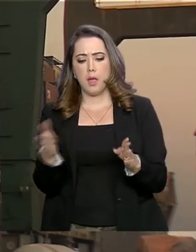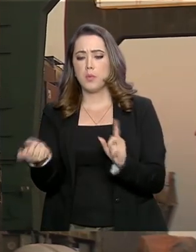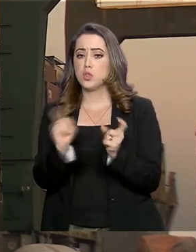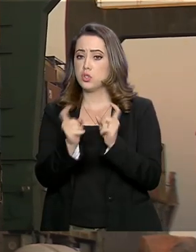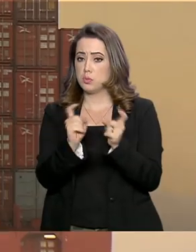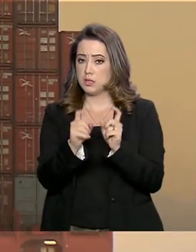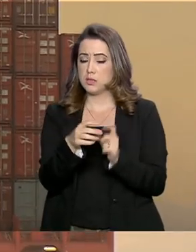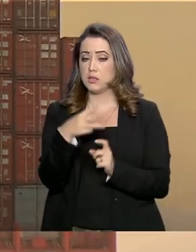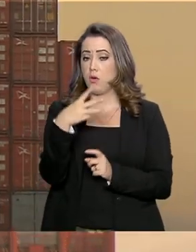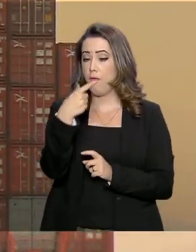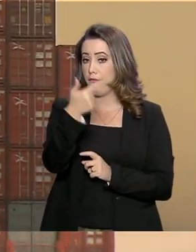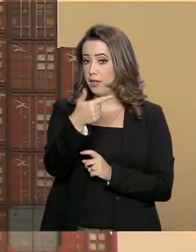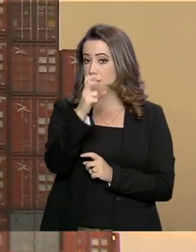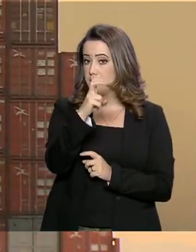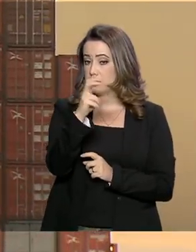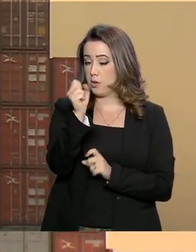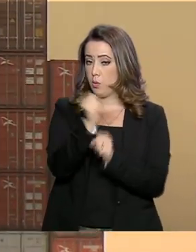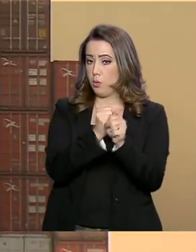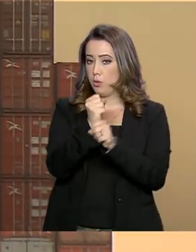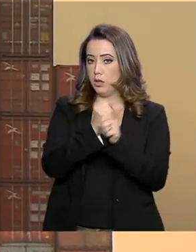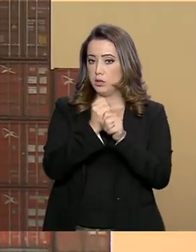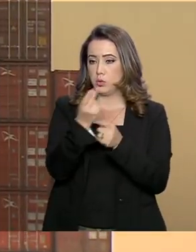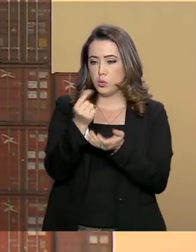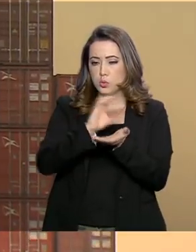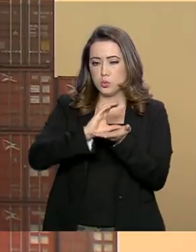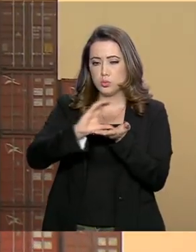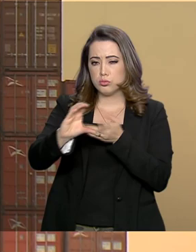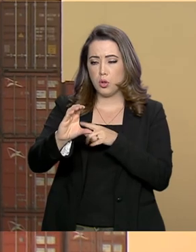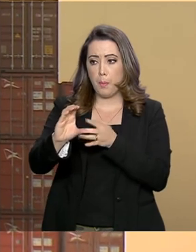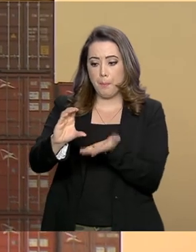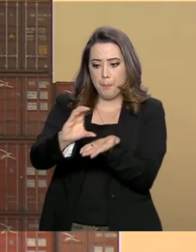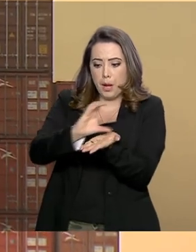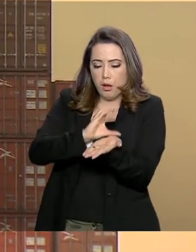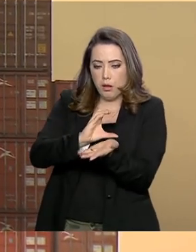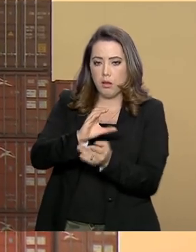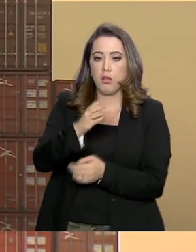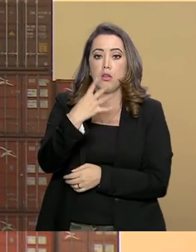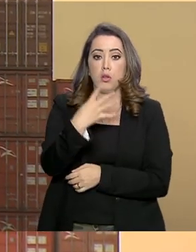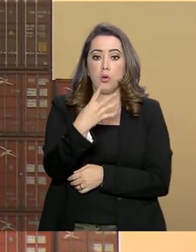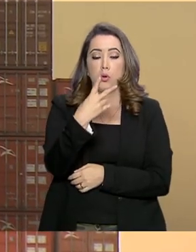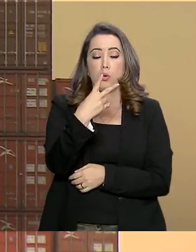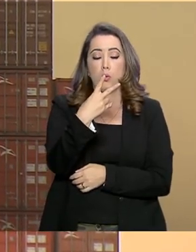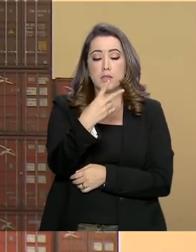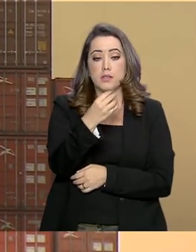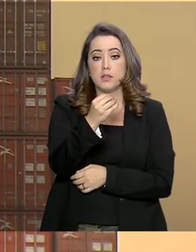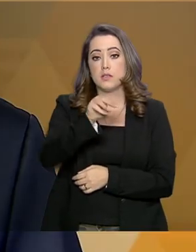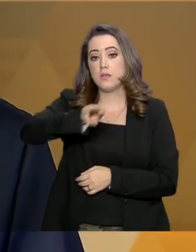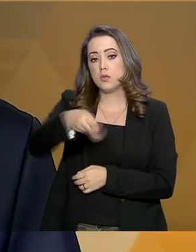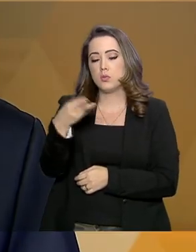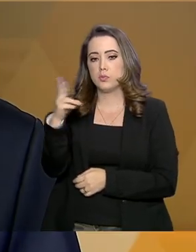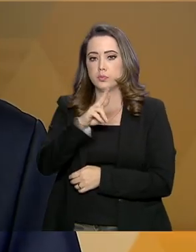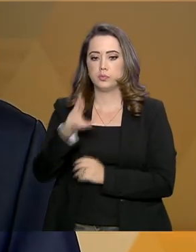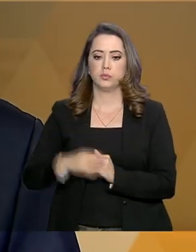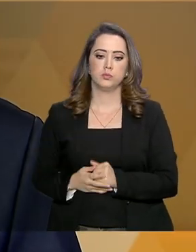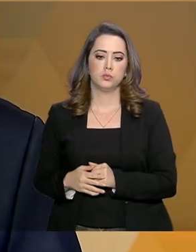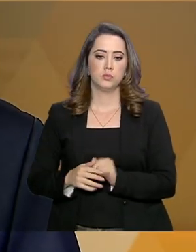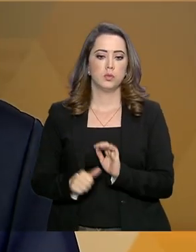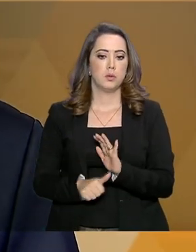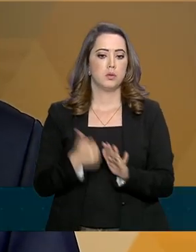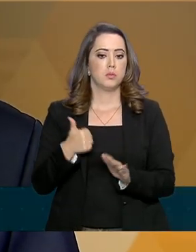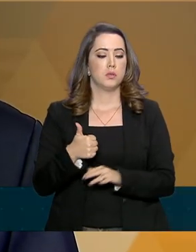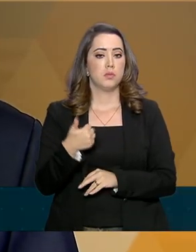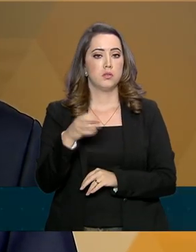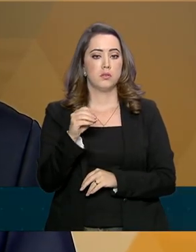anos. A expectativa de investimentos é de 420 milhões de reais. Nos primeiros 100 dias, nós